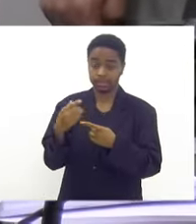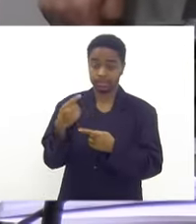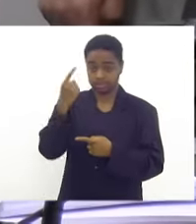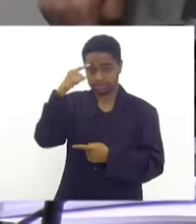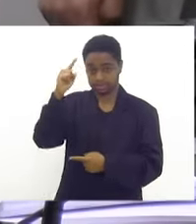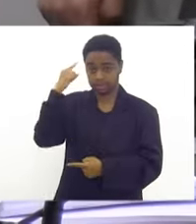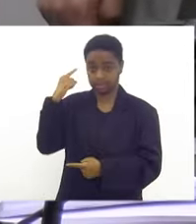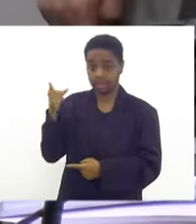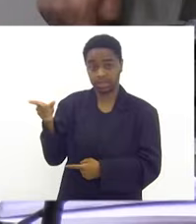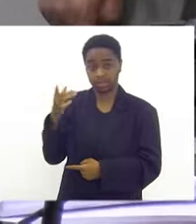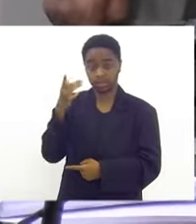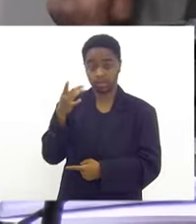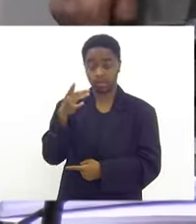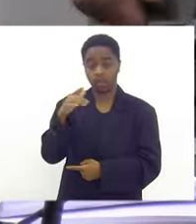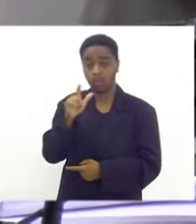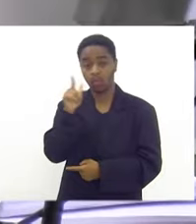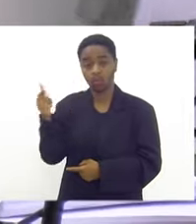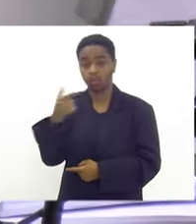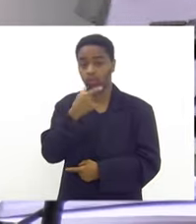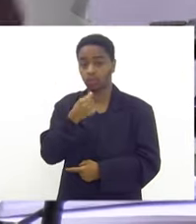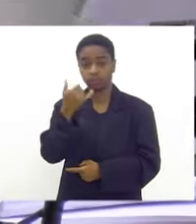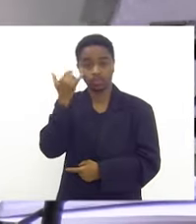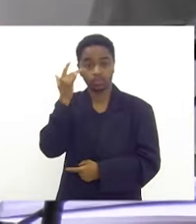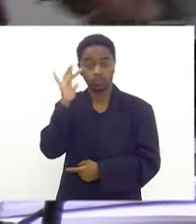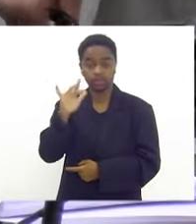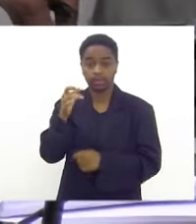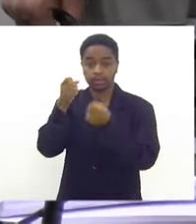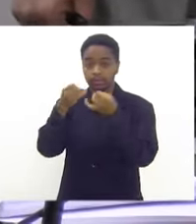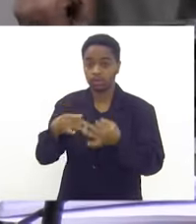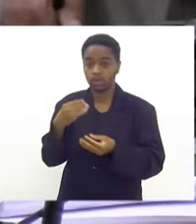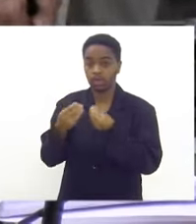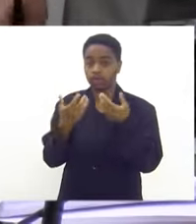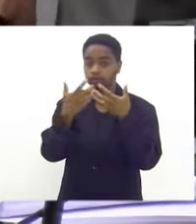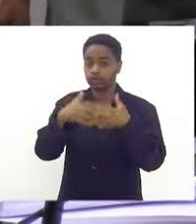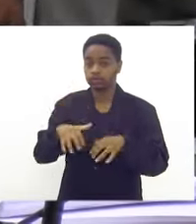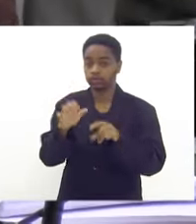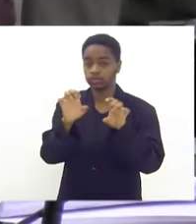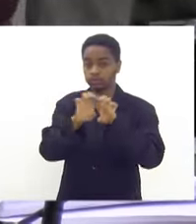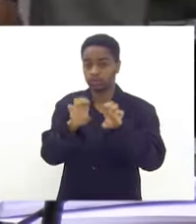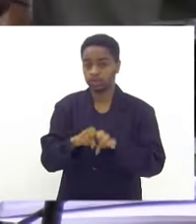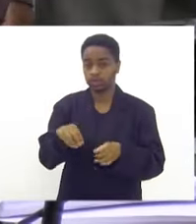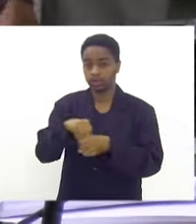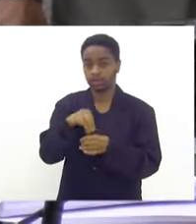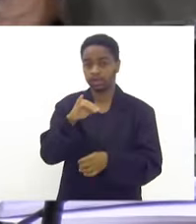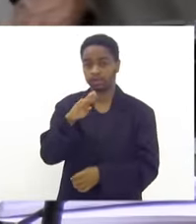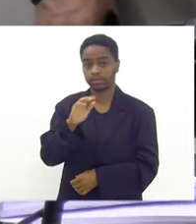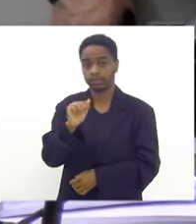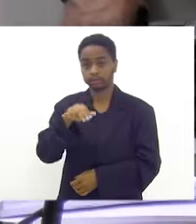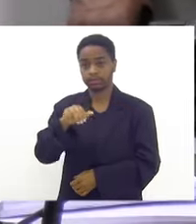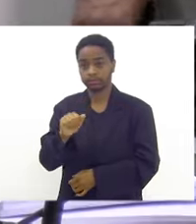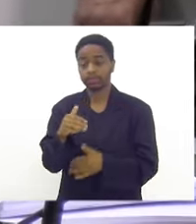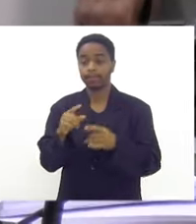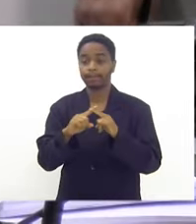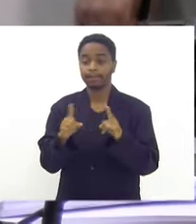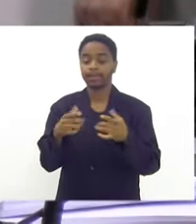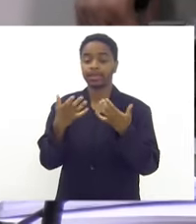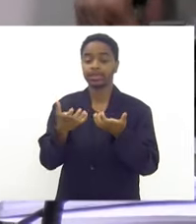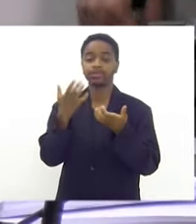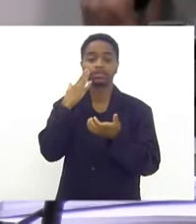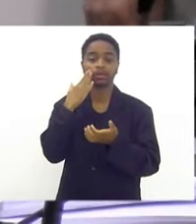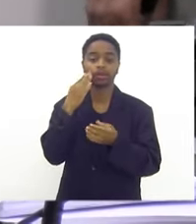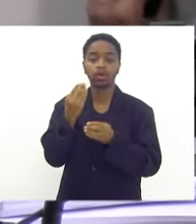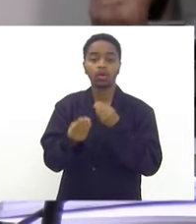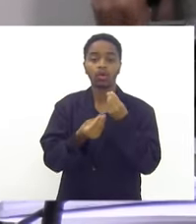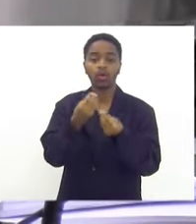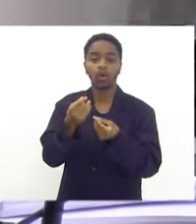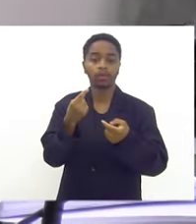a estrutura do Ibama Então hoje também não tem conhecimento como funciona essa estrutura do Ibama mas eu gostaria de saber de que forma vai ser travada